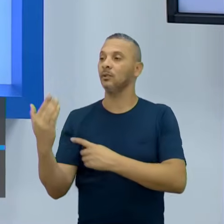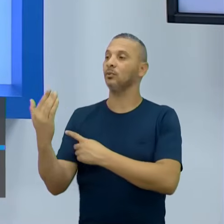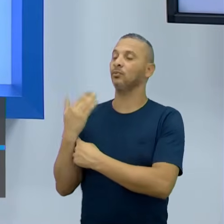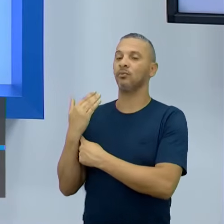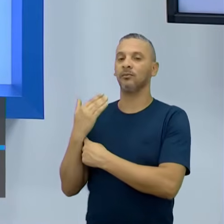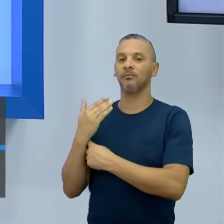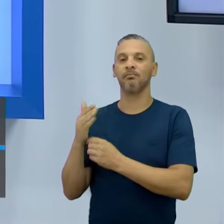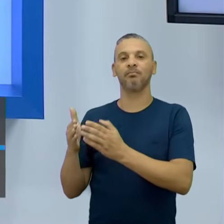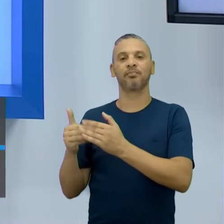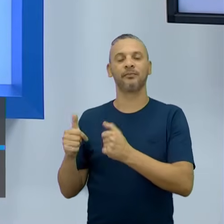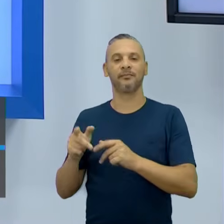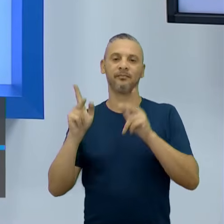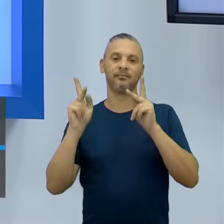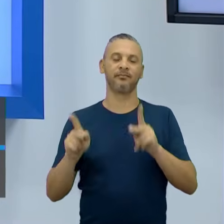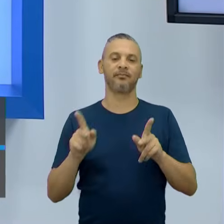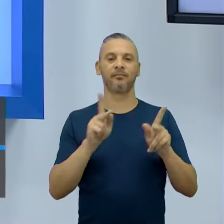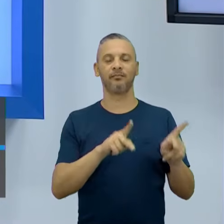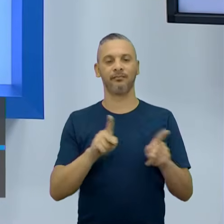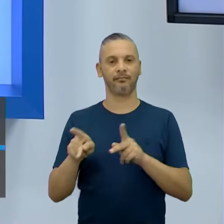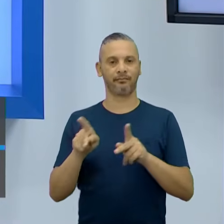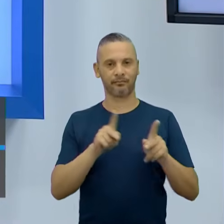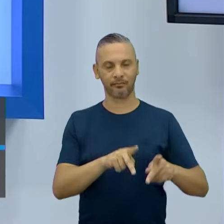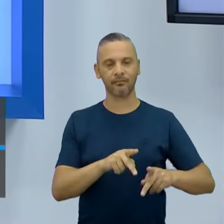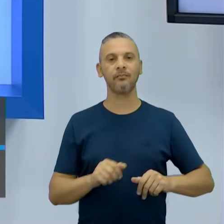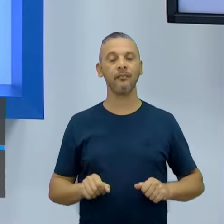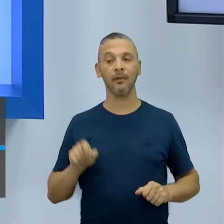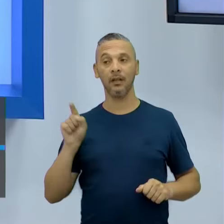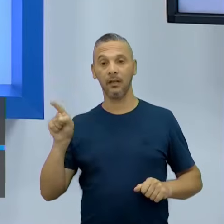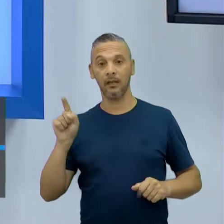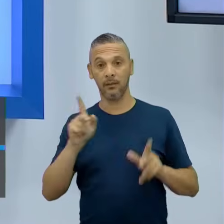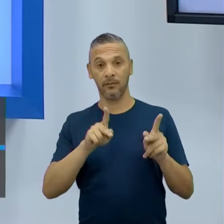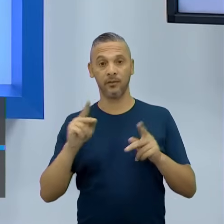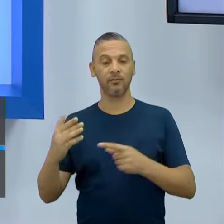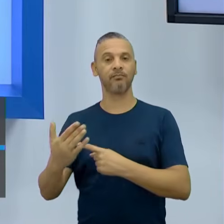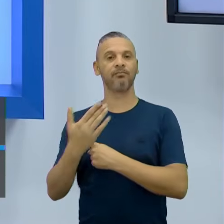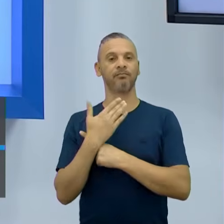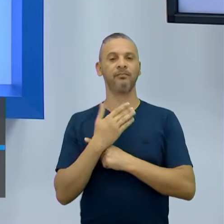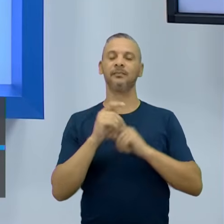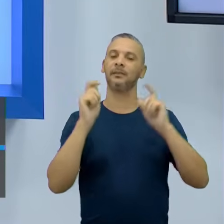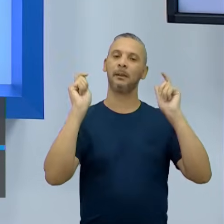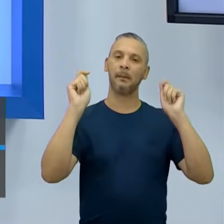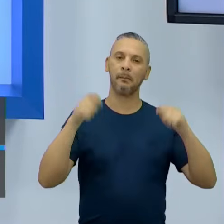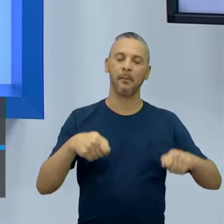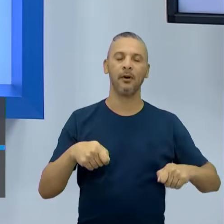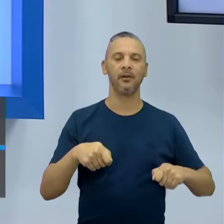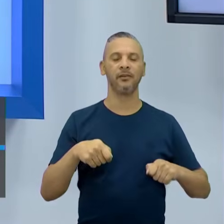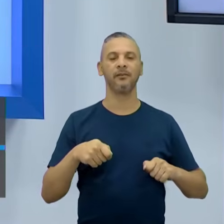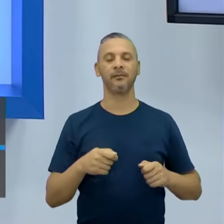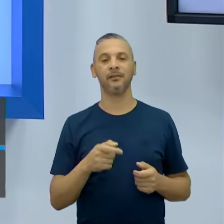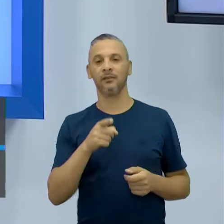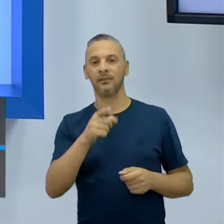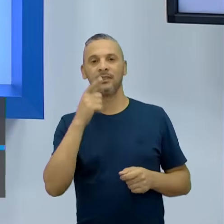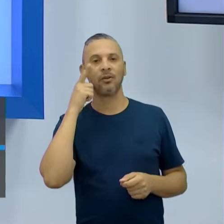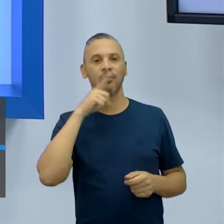e orientação aí do seu professor, que ele vai te ajudar, que ele vai te guiar, então,